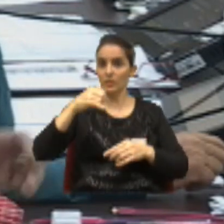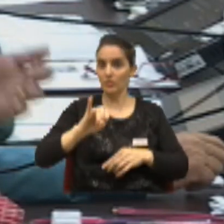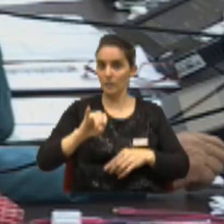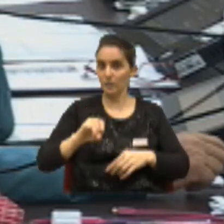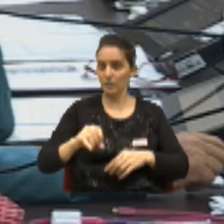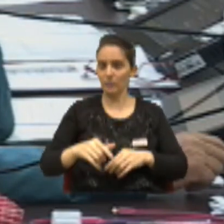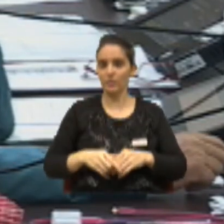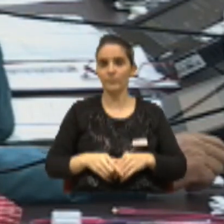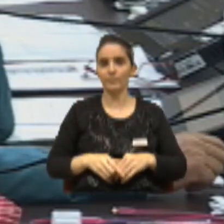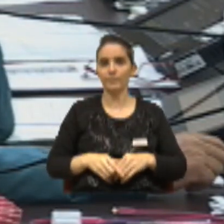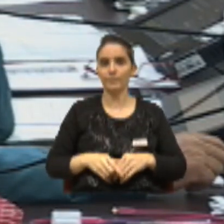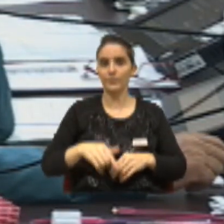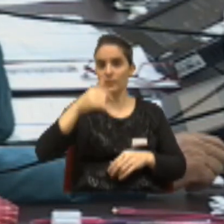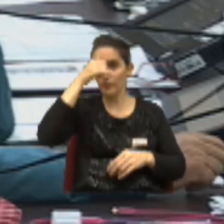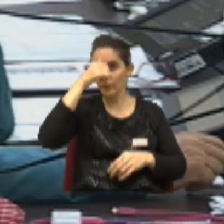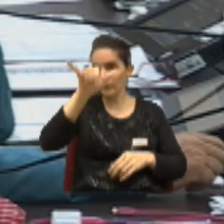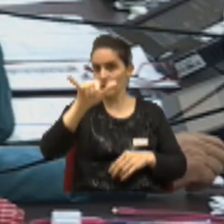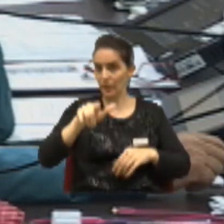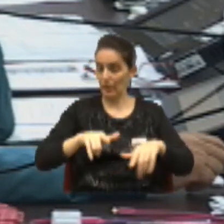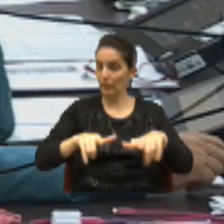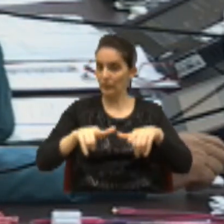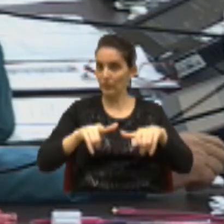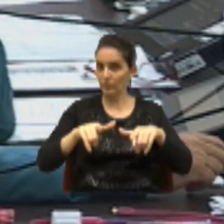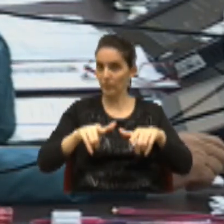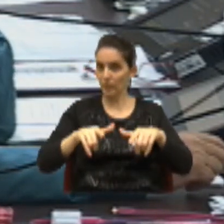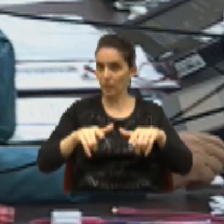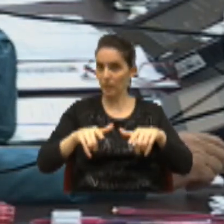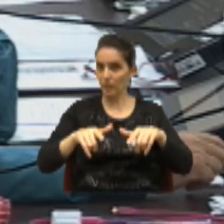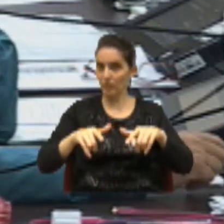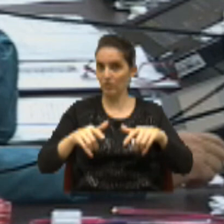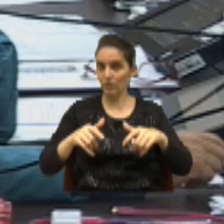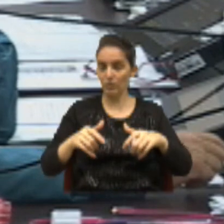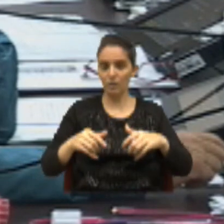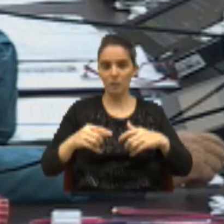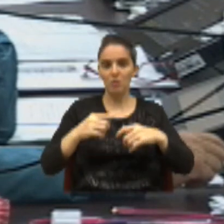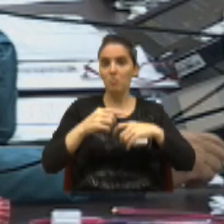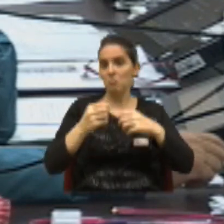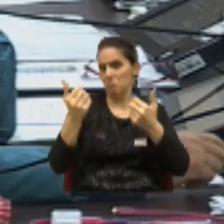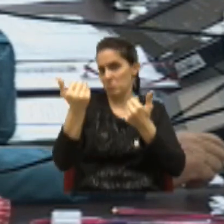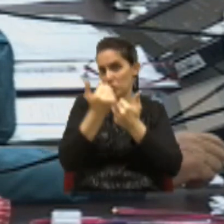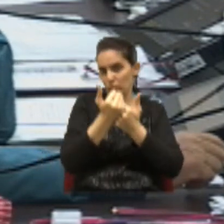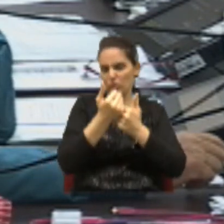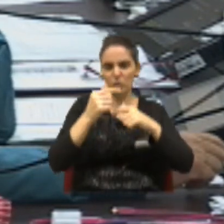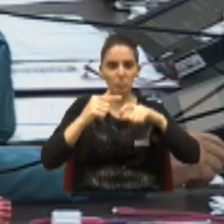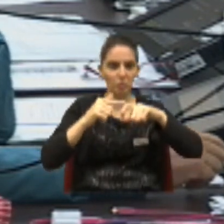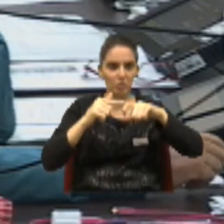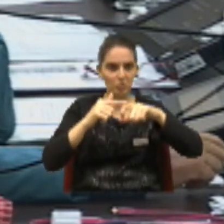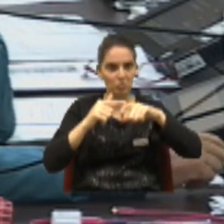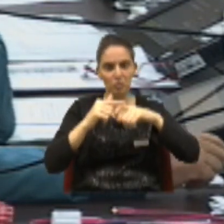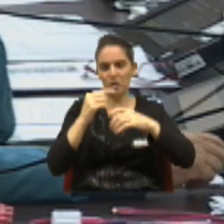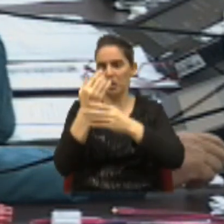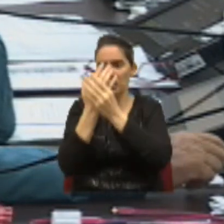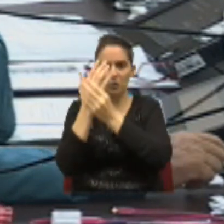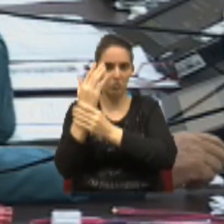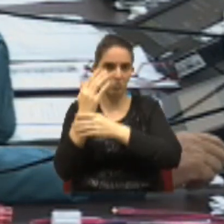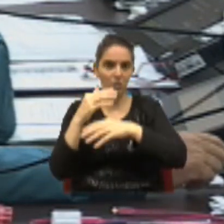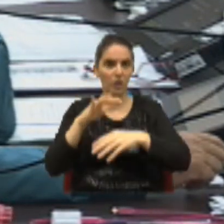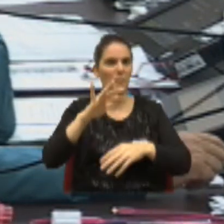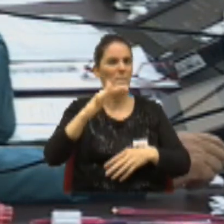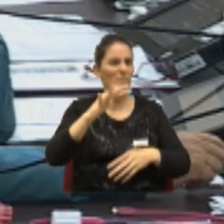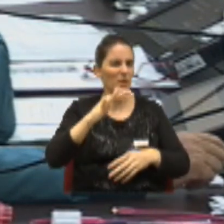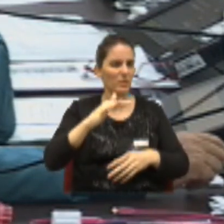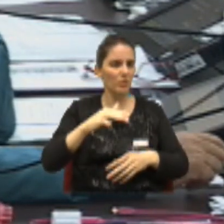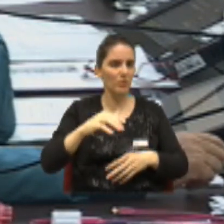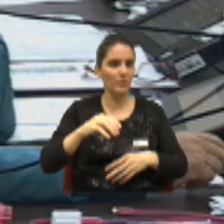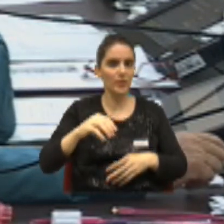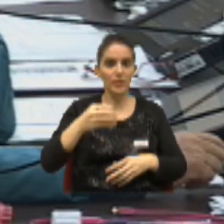prevenção, pastor Nilton, sabe quanto custa uma prótese nacional? 5, 6 mil reais é o que o SUS paga.